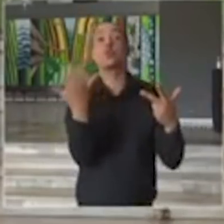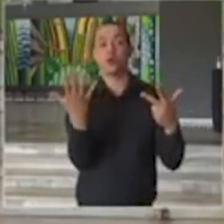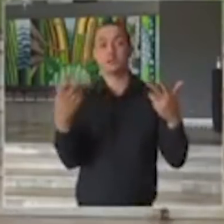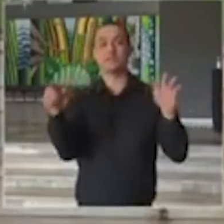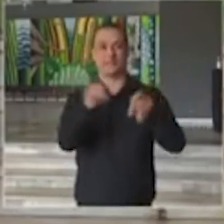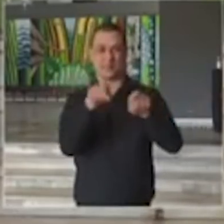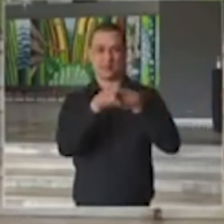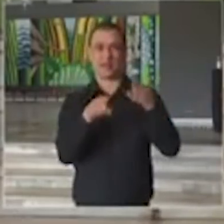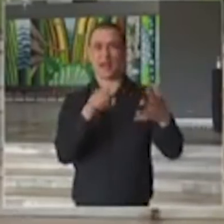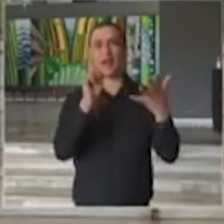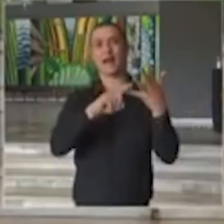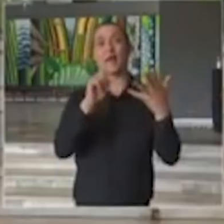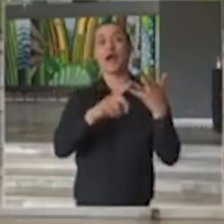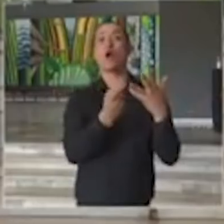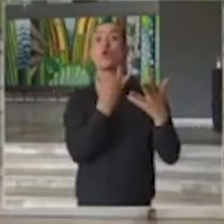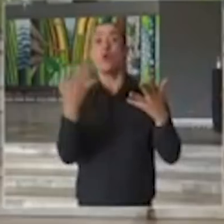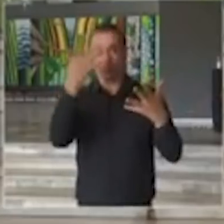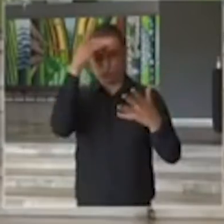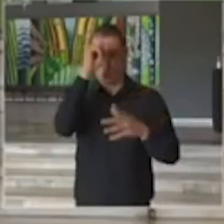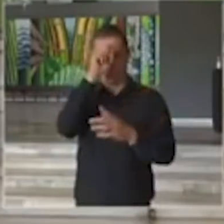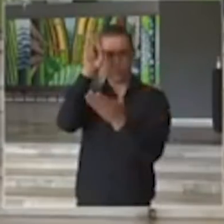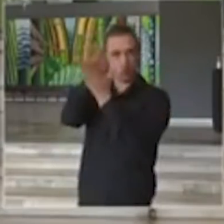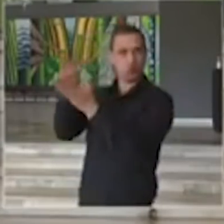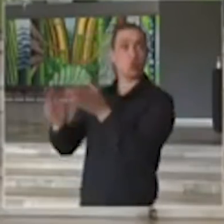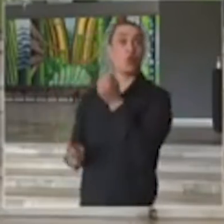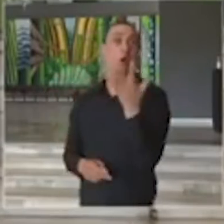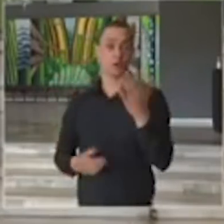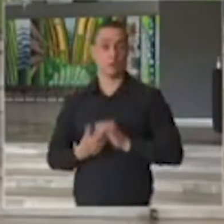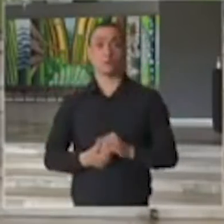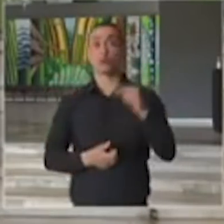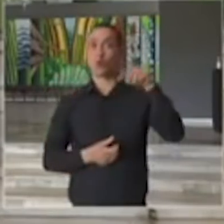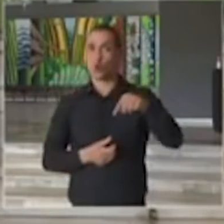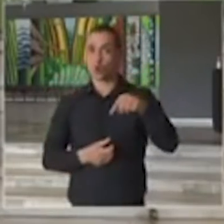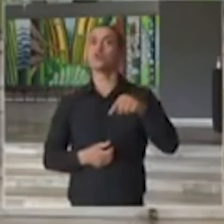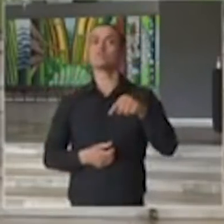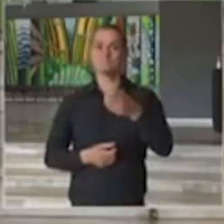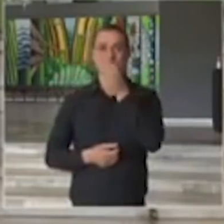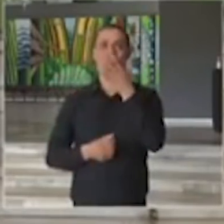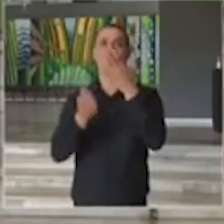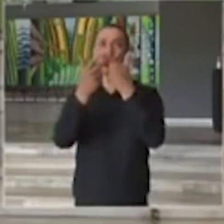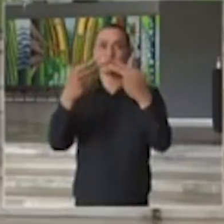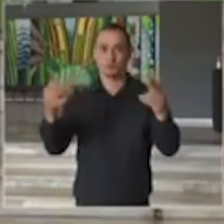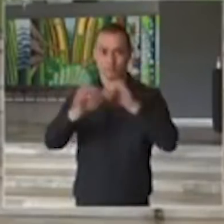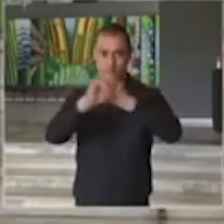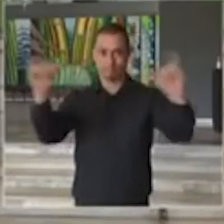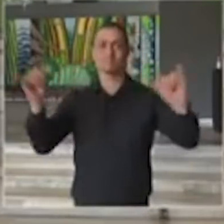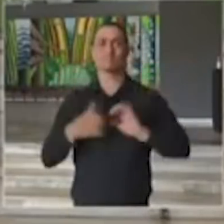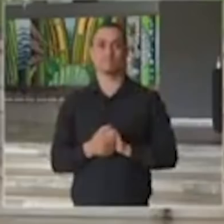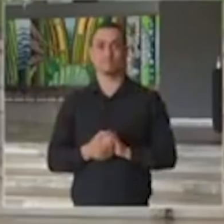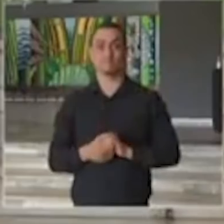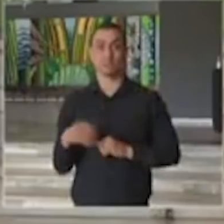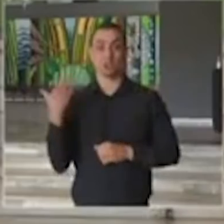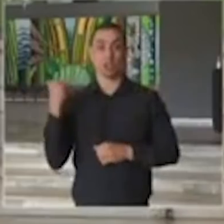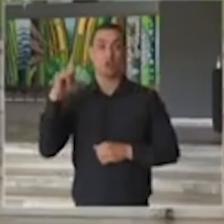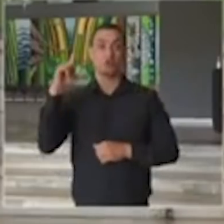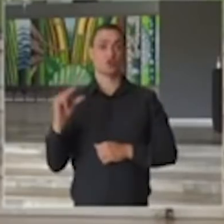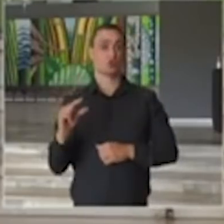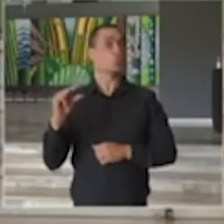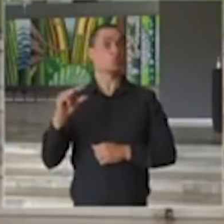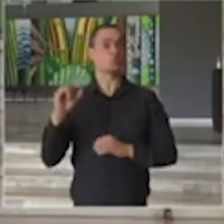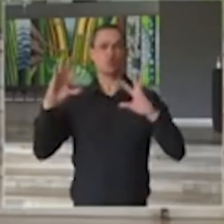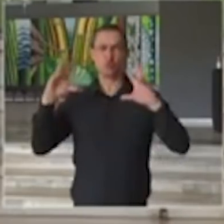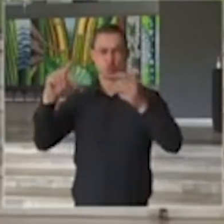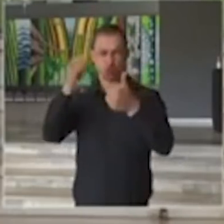e também quantidade de internações e temos hoje boas notícias tivemos queda